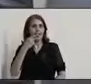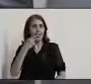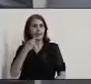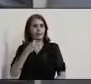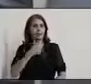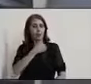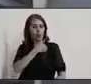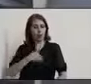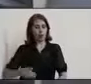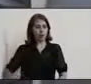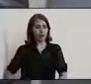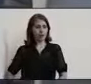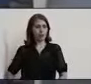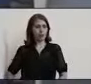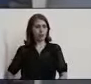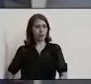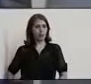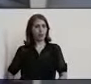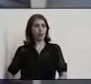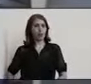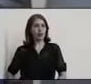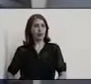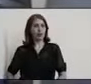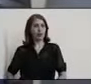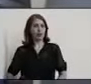Que é uma honra recebê-lo.